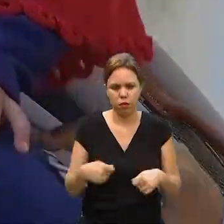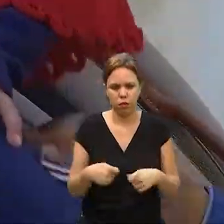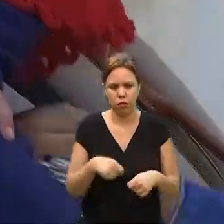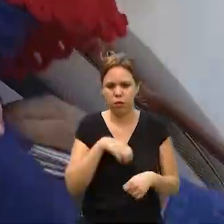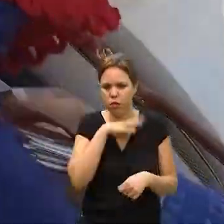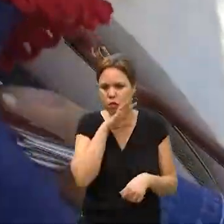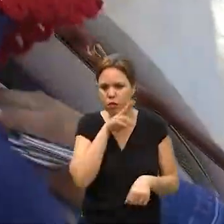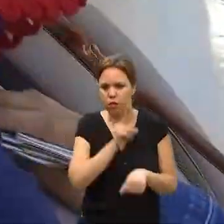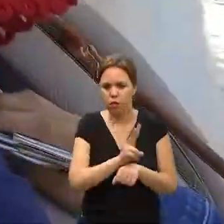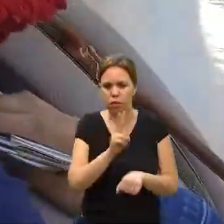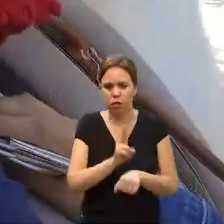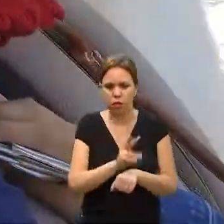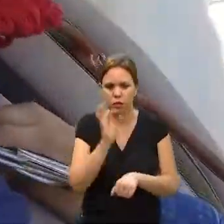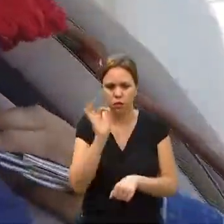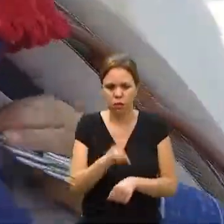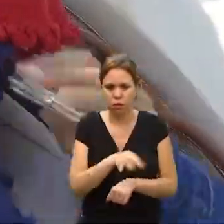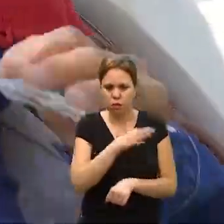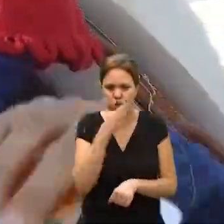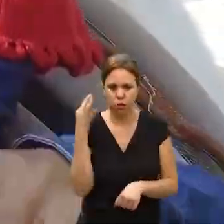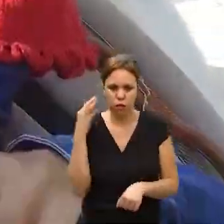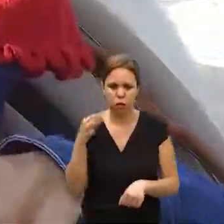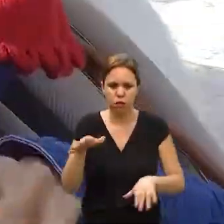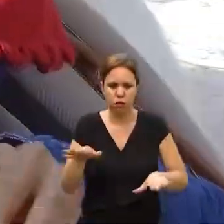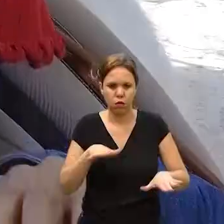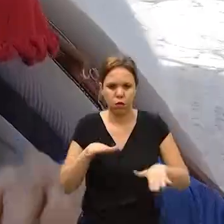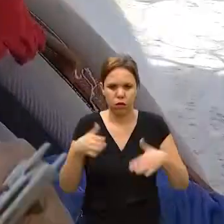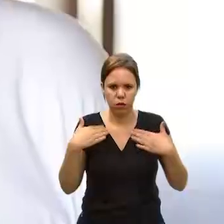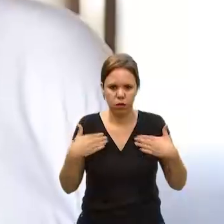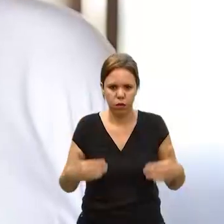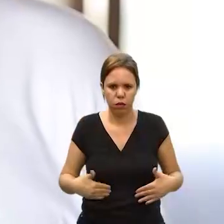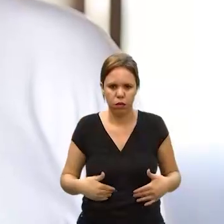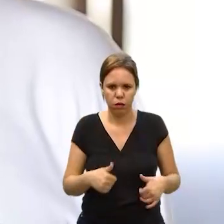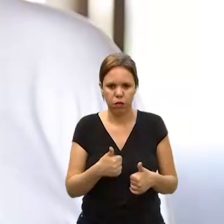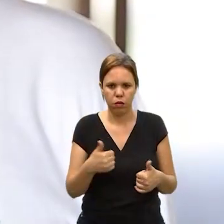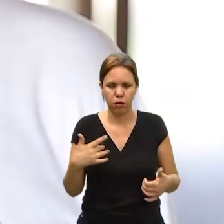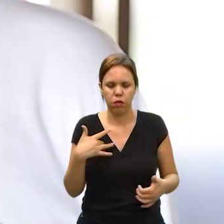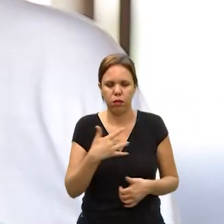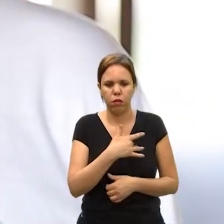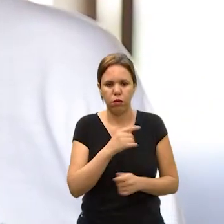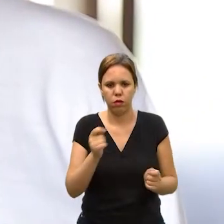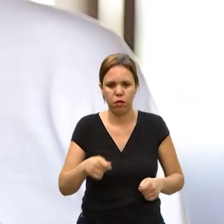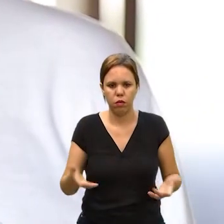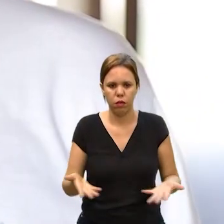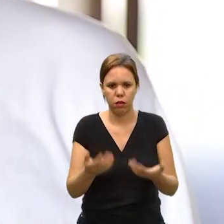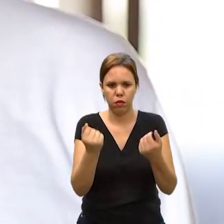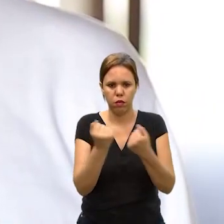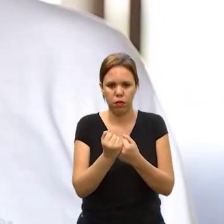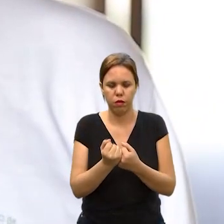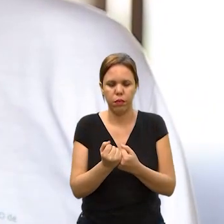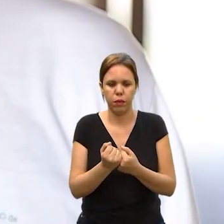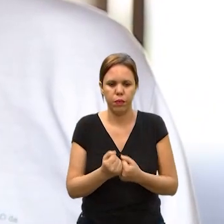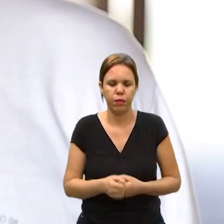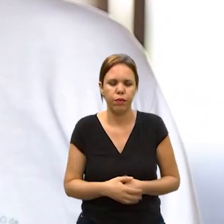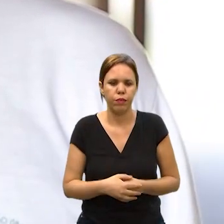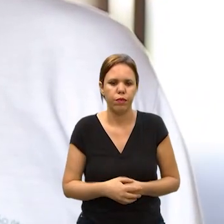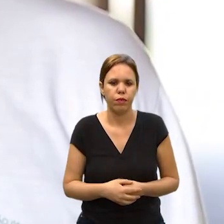têm que ser muito bem cuidados, estarem em plena forma física, não é? Para que eles possam dar total